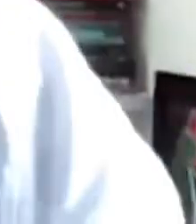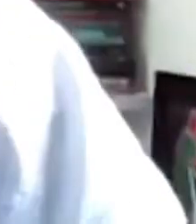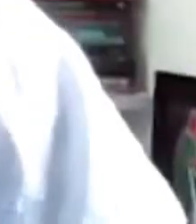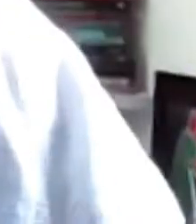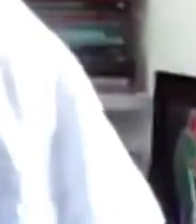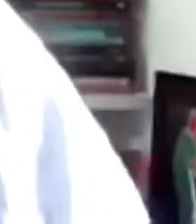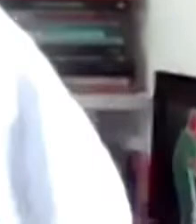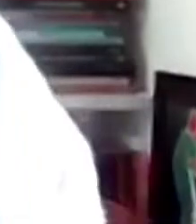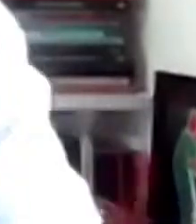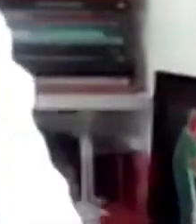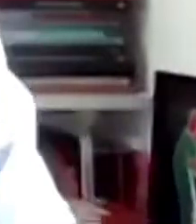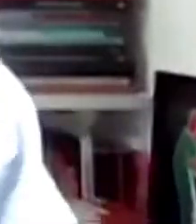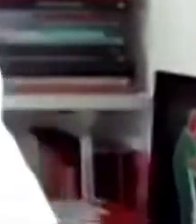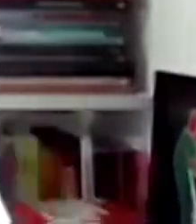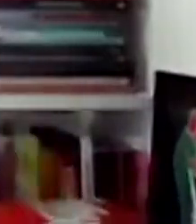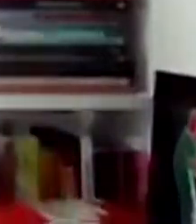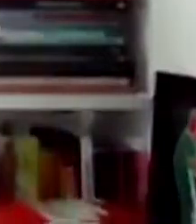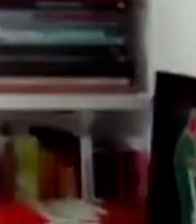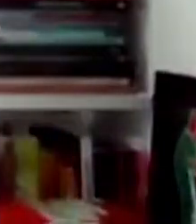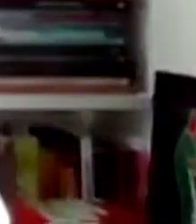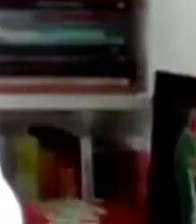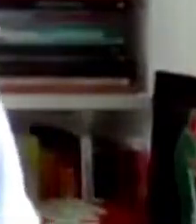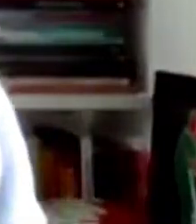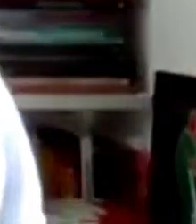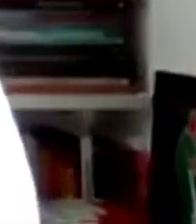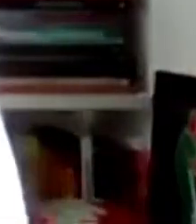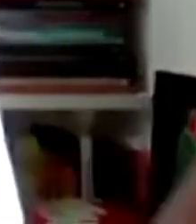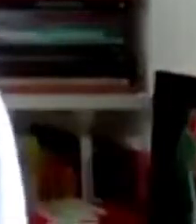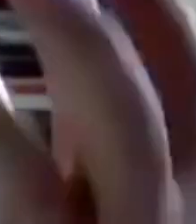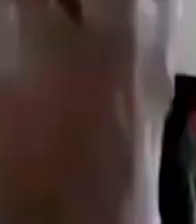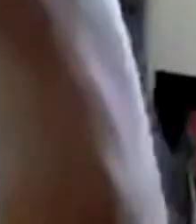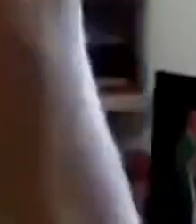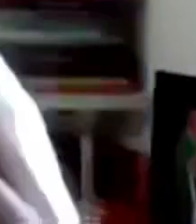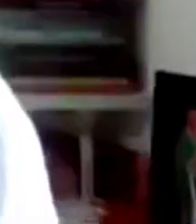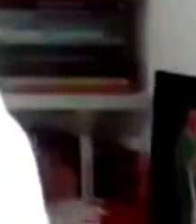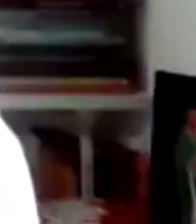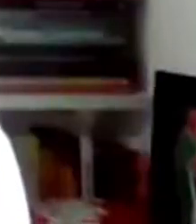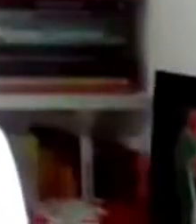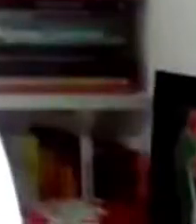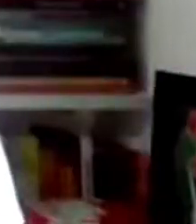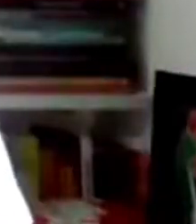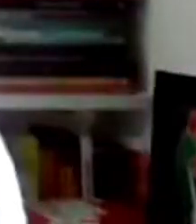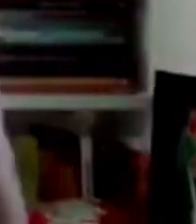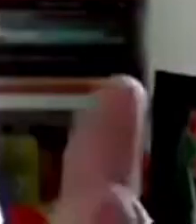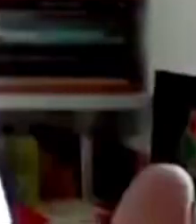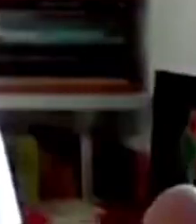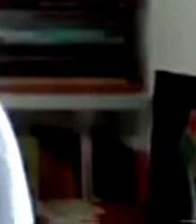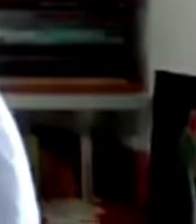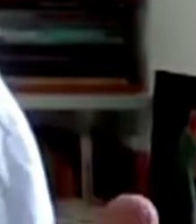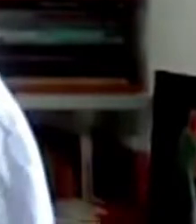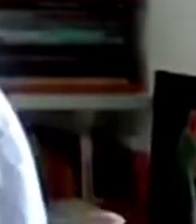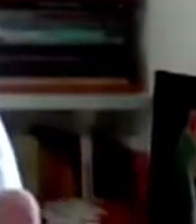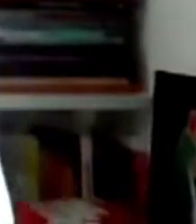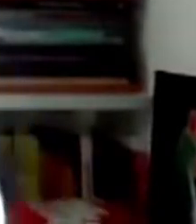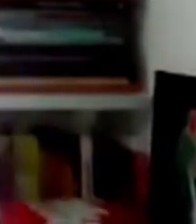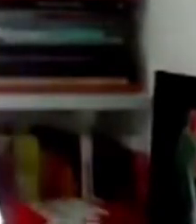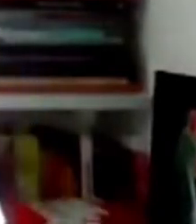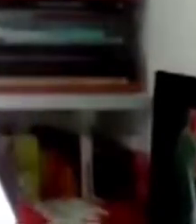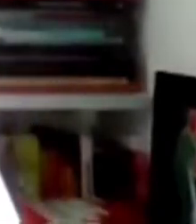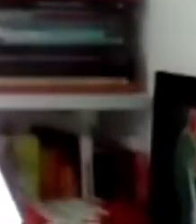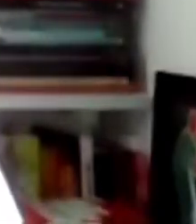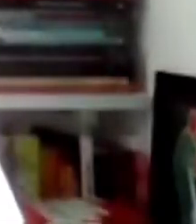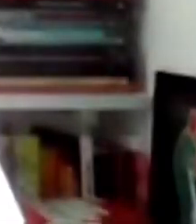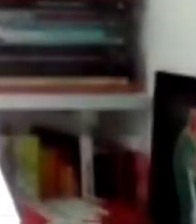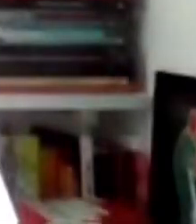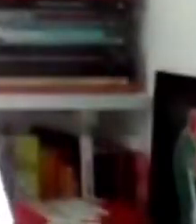profissional que agora cuida, ou a profissional que agora educa. Não tem como você separar a cabeça do corpo da criança, não tem como você dizer